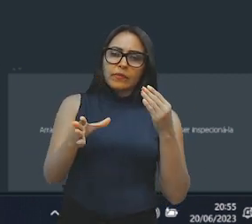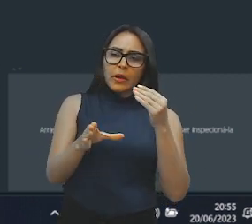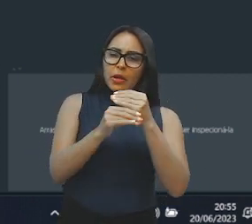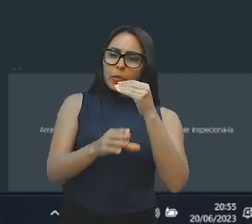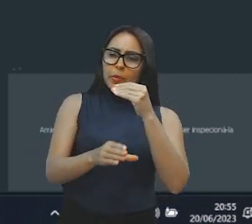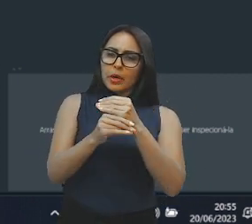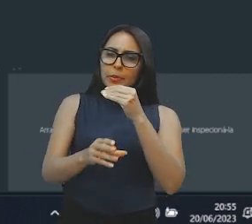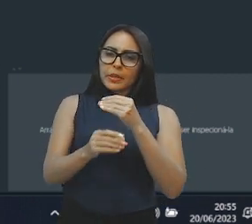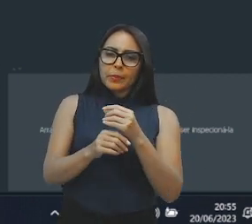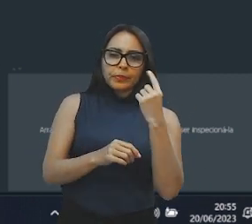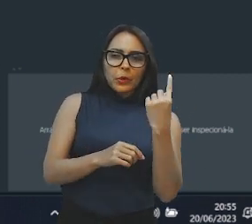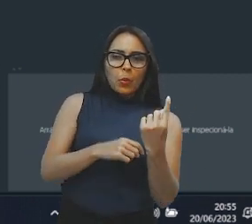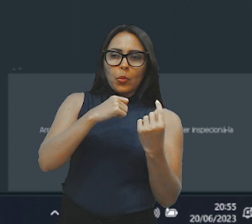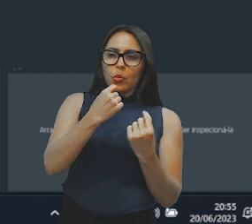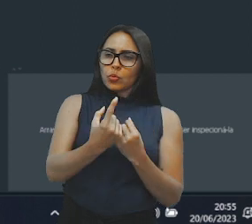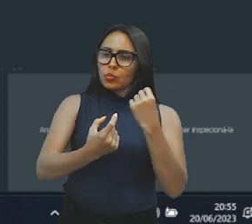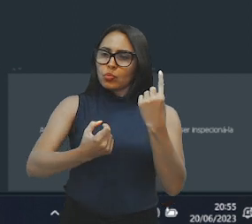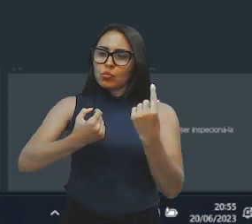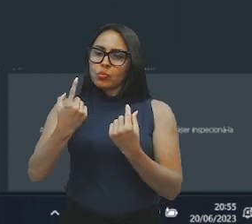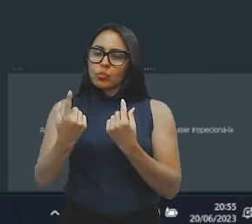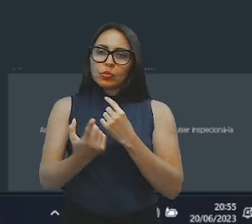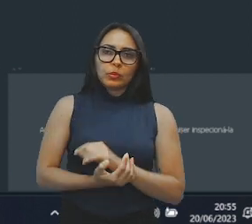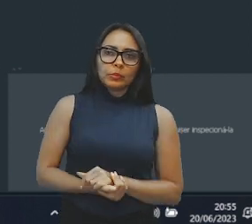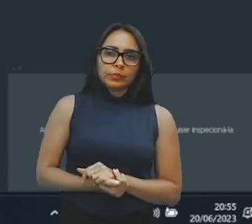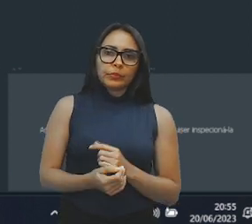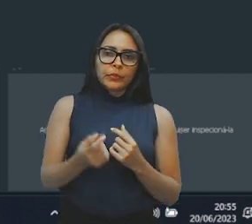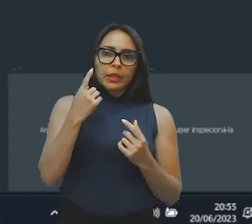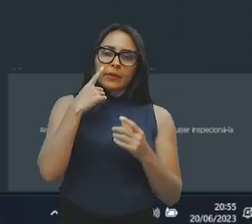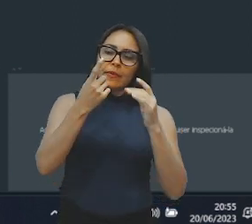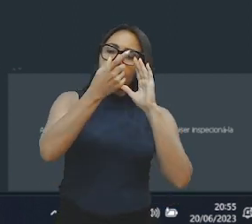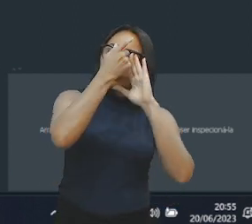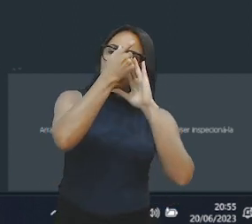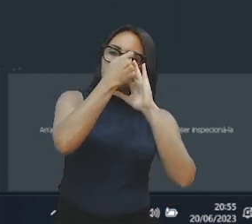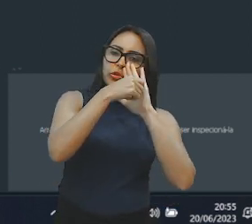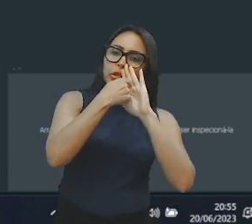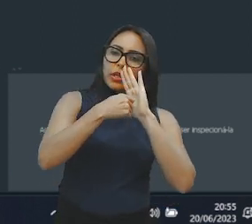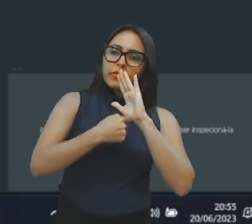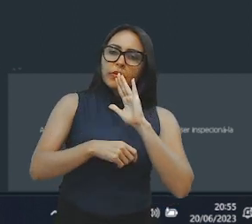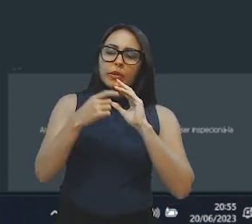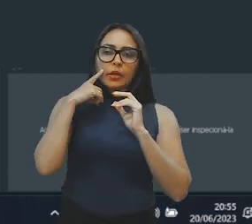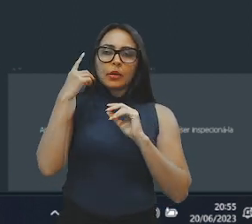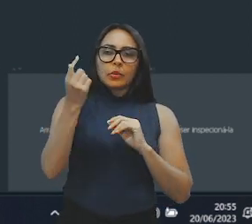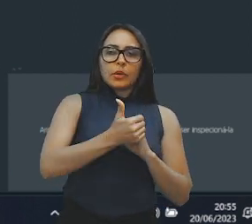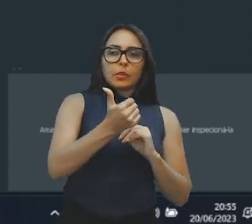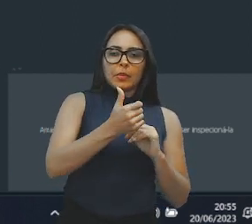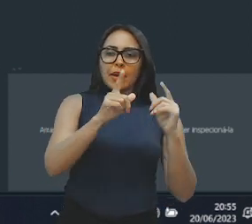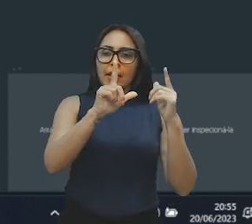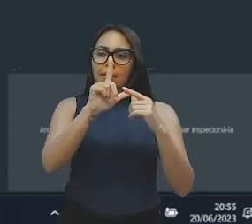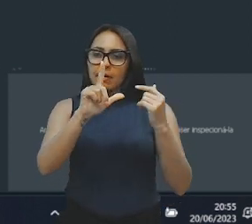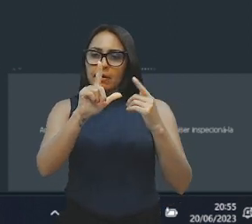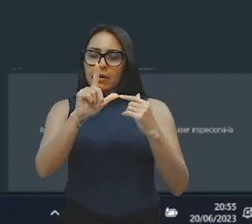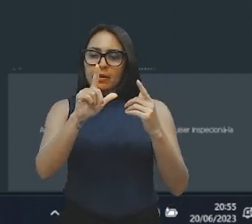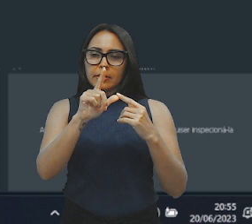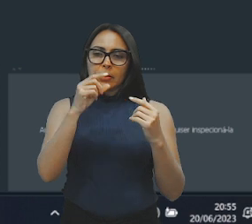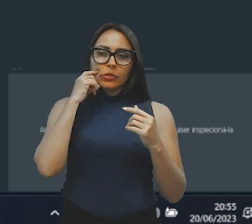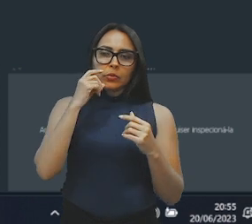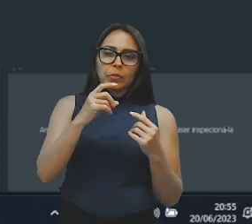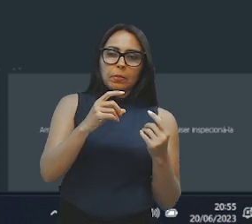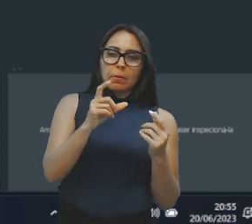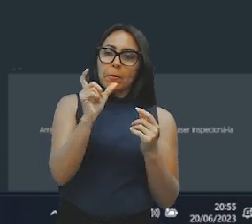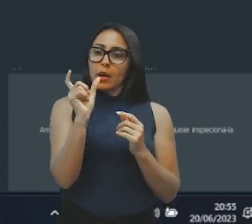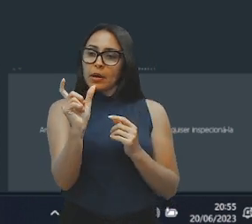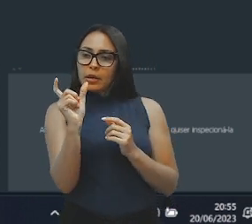cada passagem. Ele vai escrever a primeira letra do vetor palavra, depois ele vai entrar